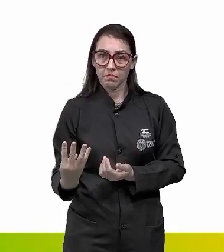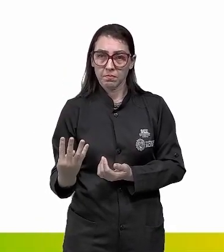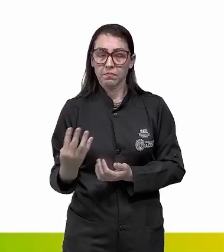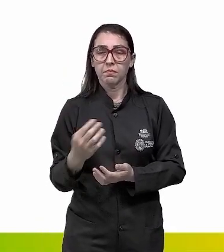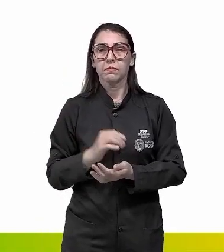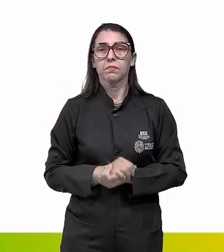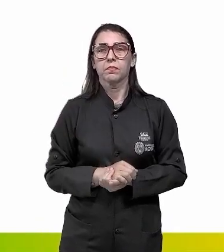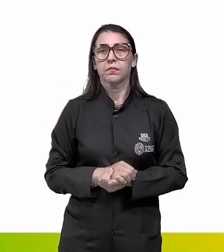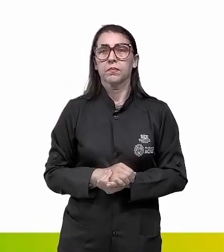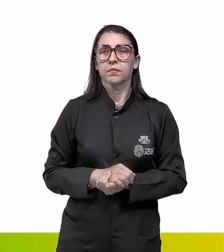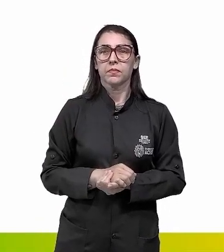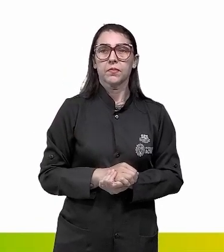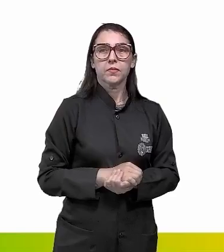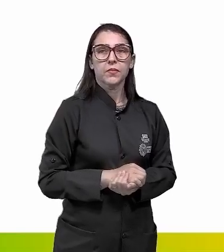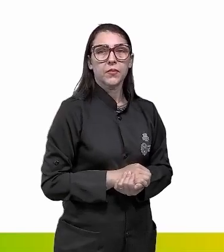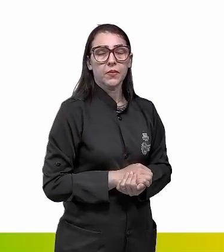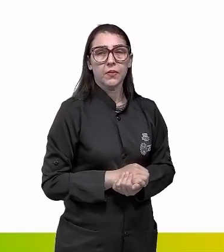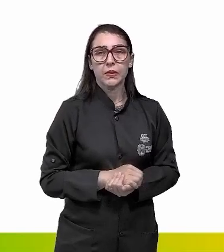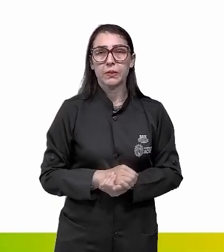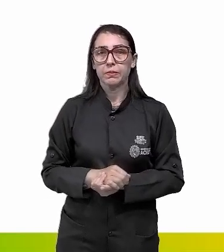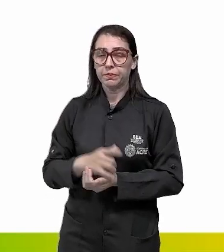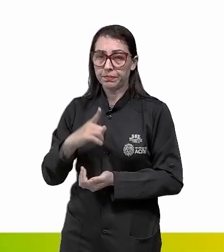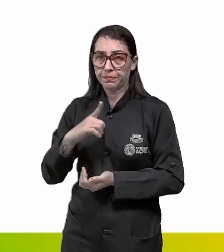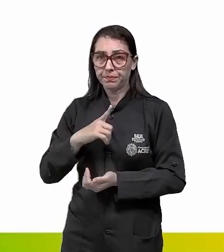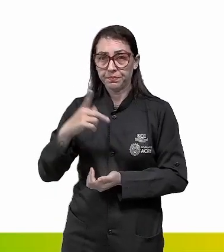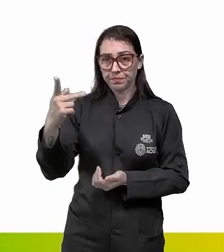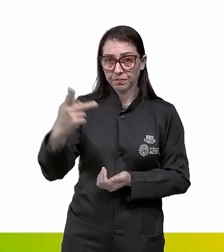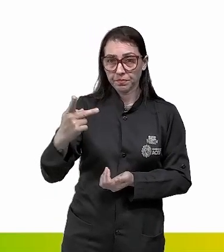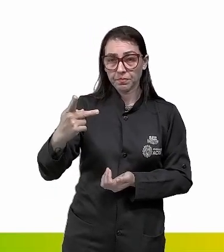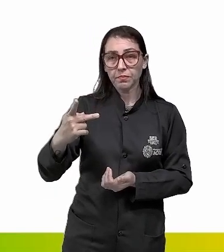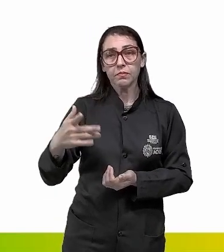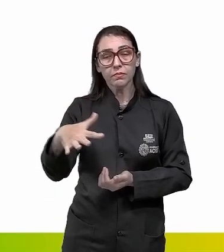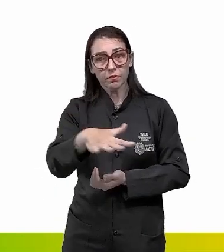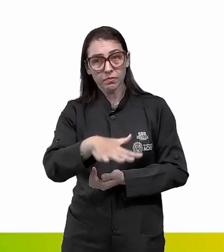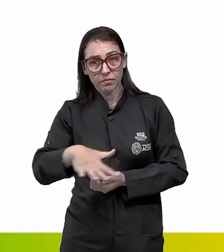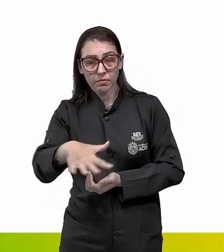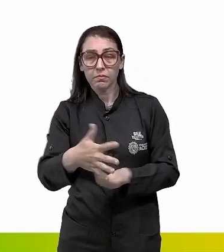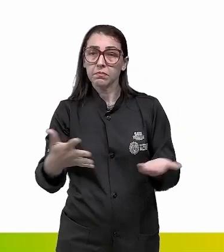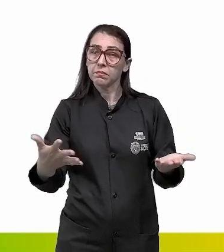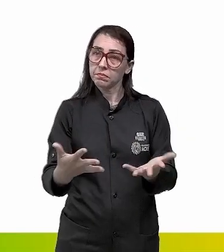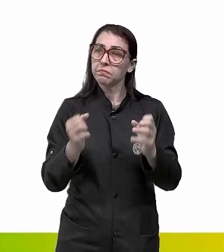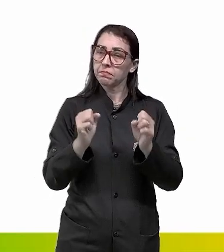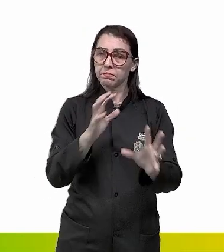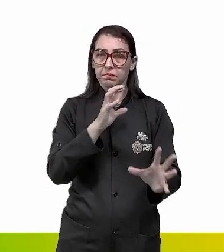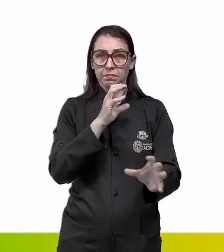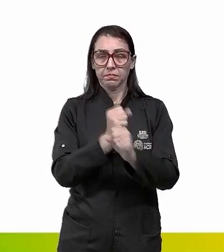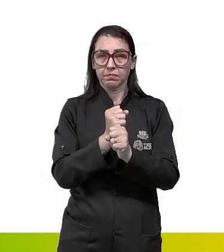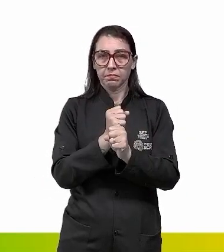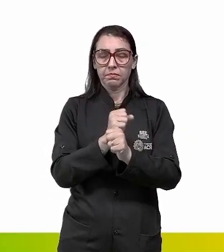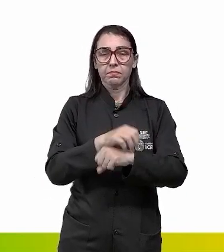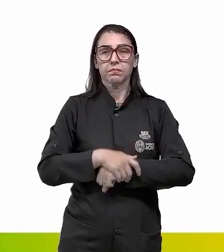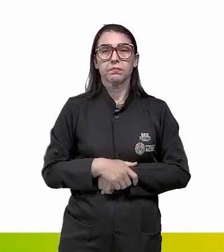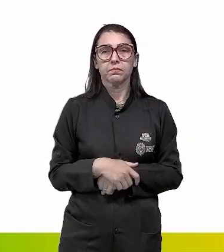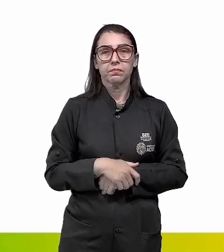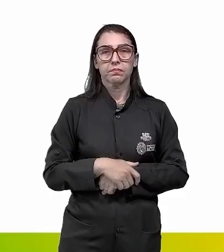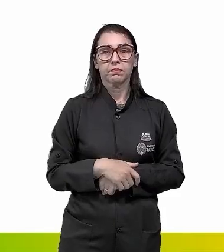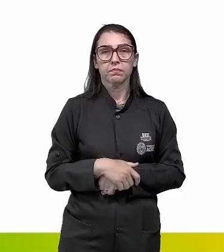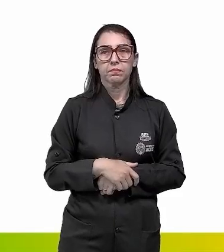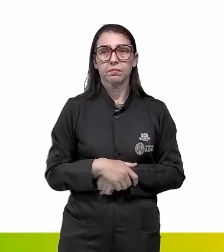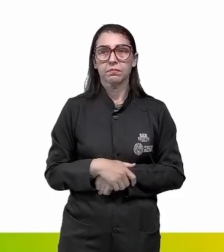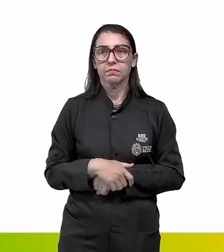28. Pois bem, temos o perímetro, a área agora você pode calcular aqui da mesma forma.